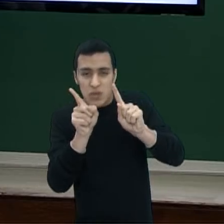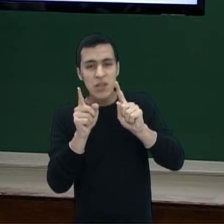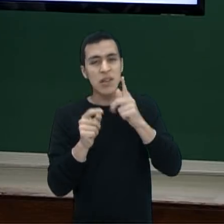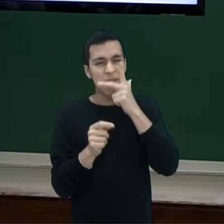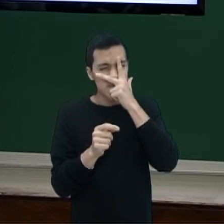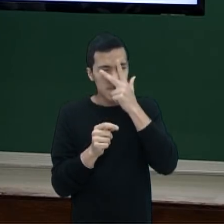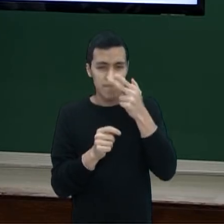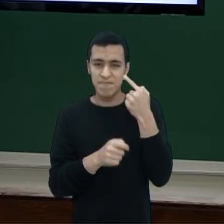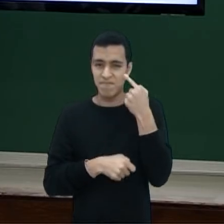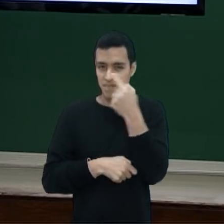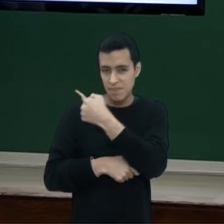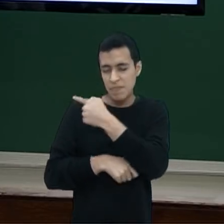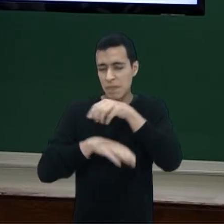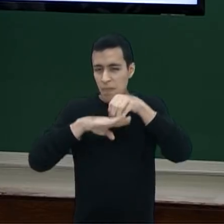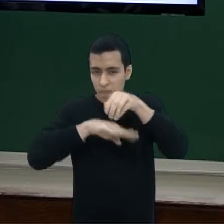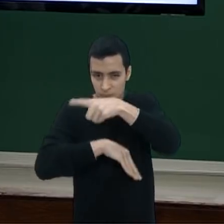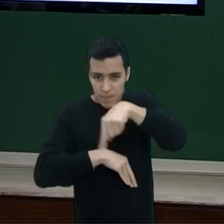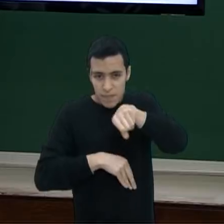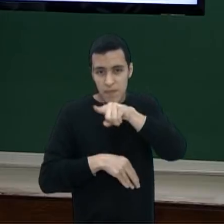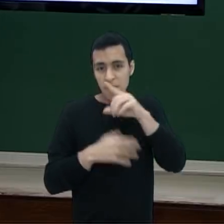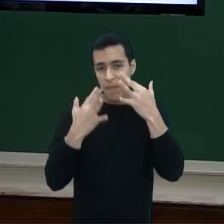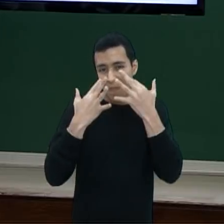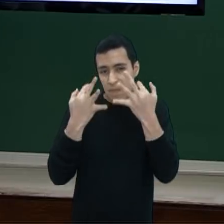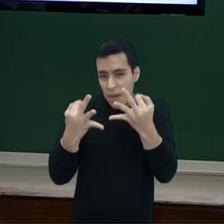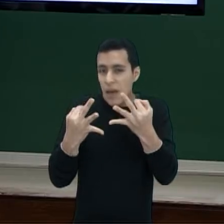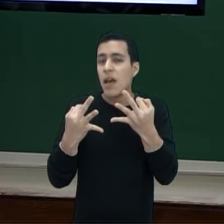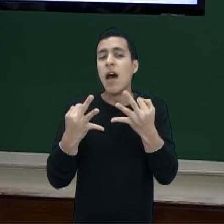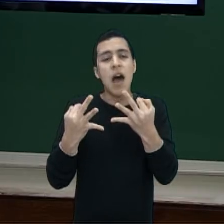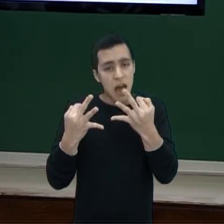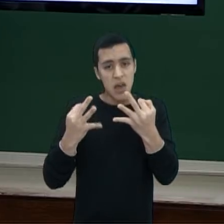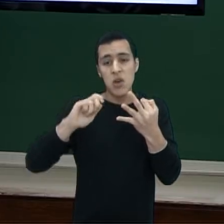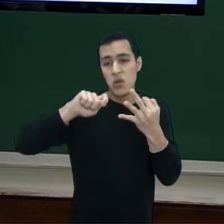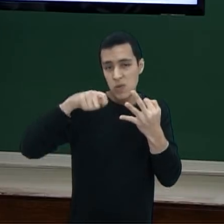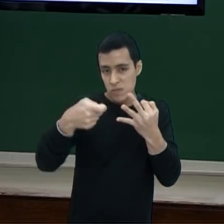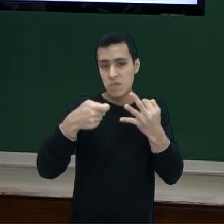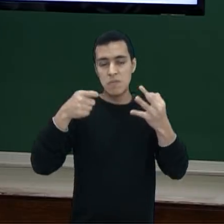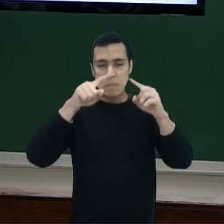aparecem inclinadas ali em itálico, fazendo a marcação ali, né,